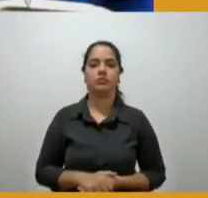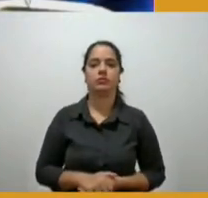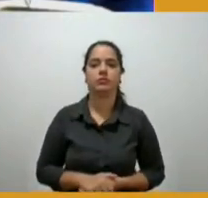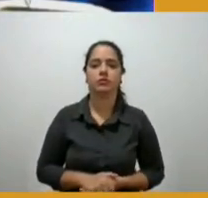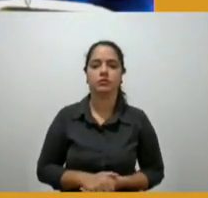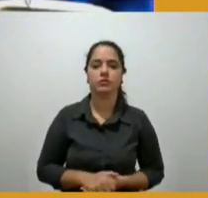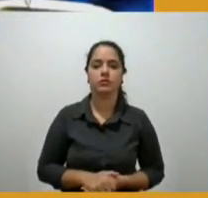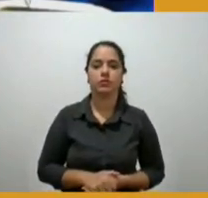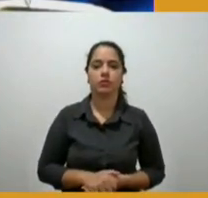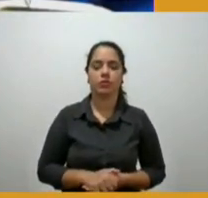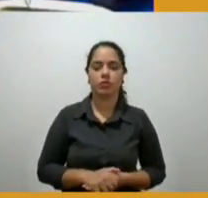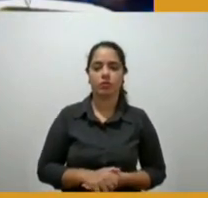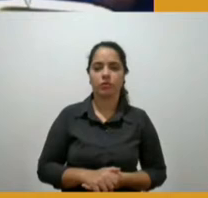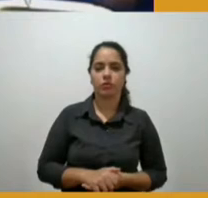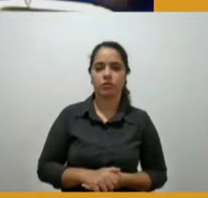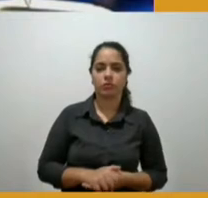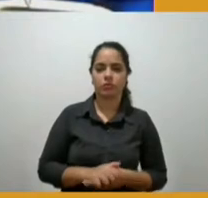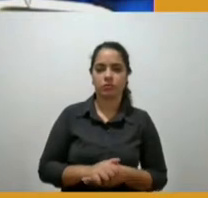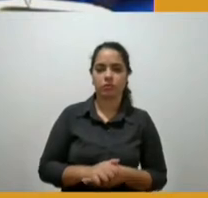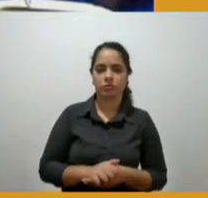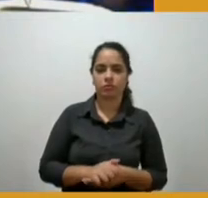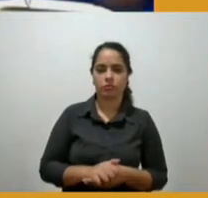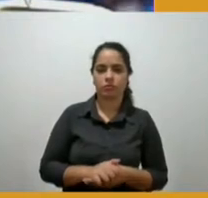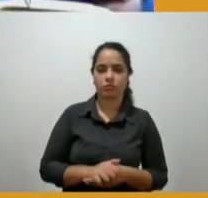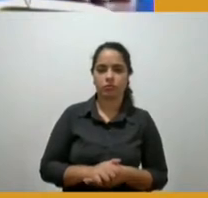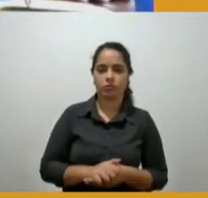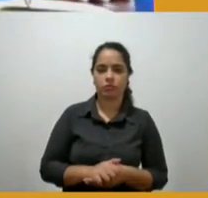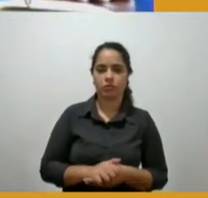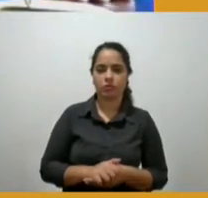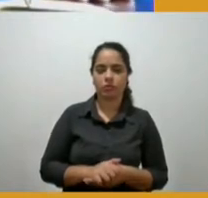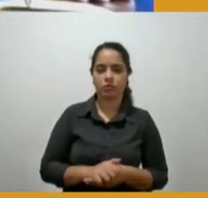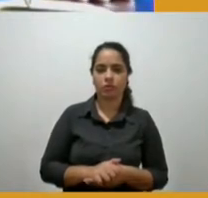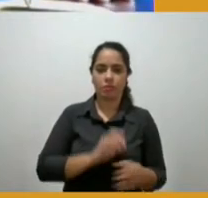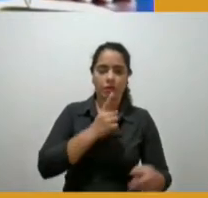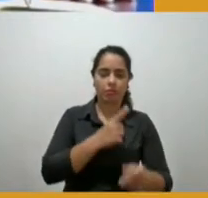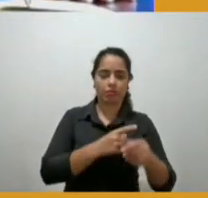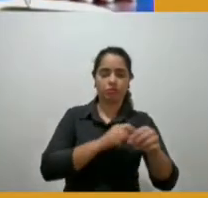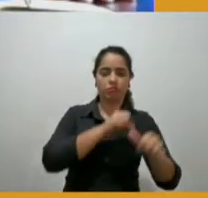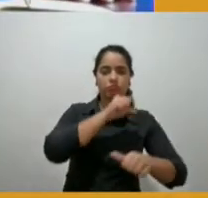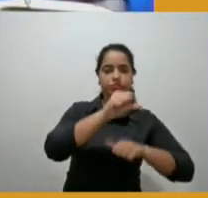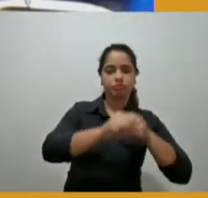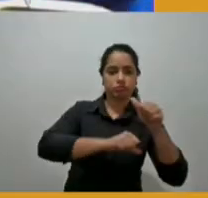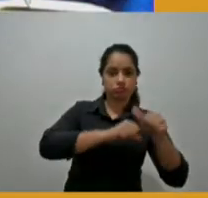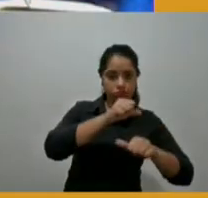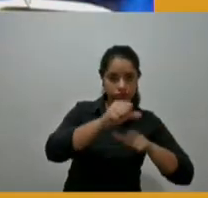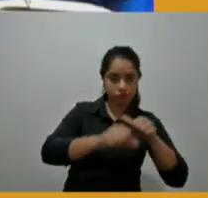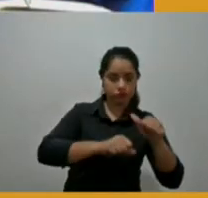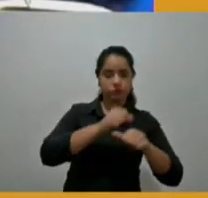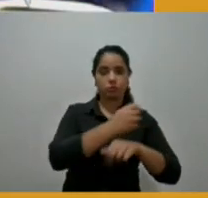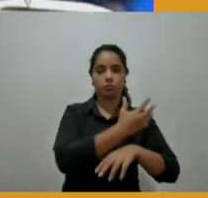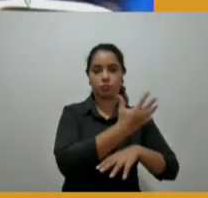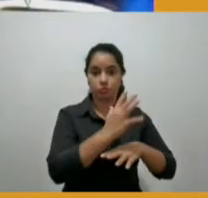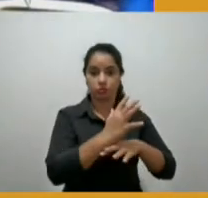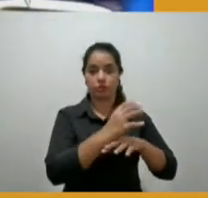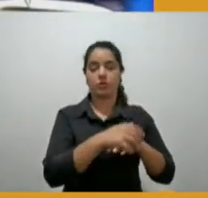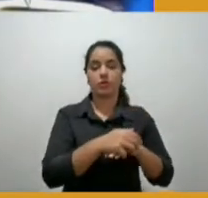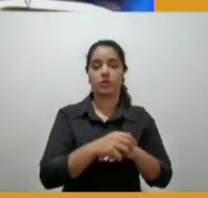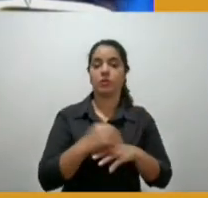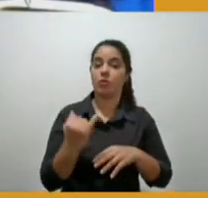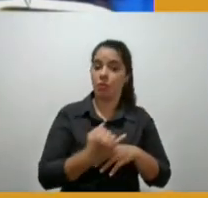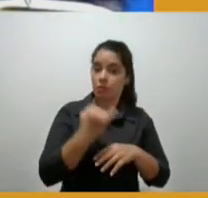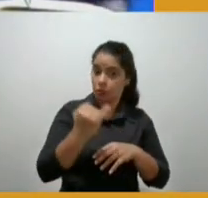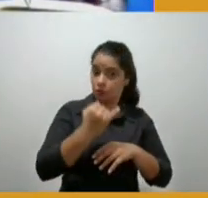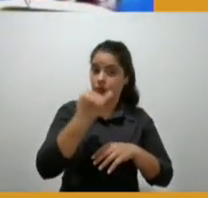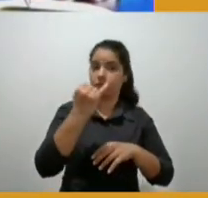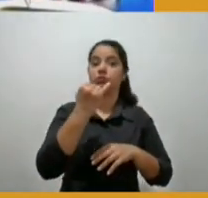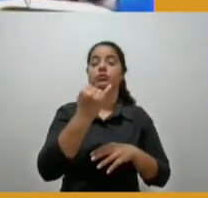combustível transitório entre o fóssil e o renovável. O gás poderá ter um papel grande, importante